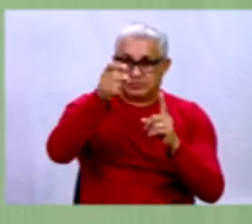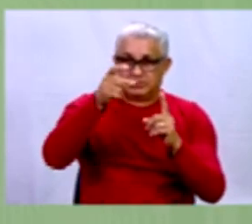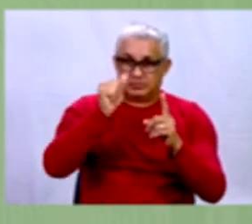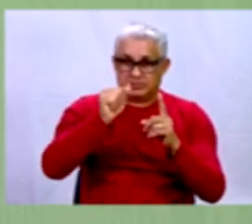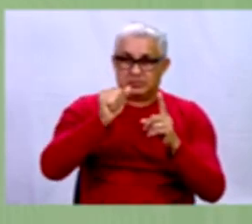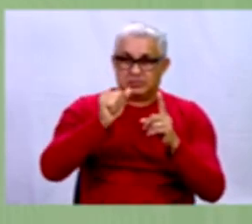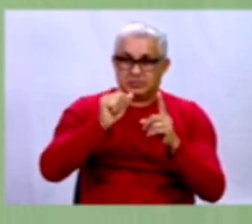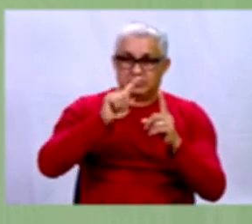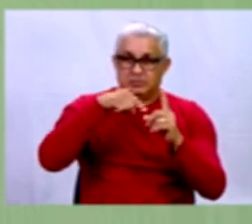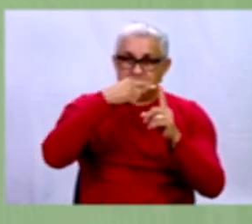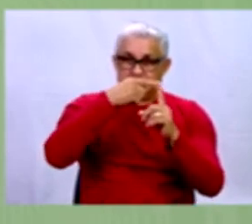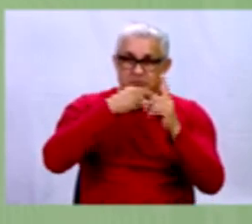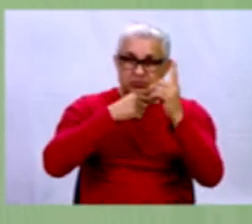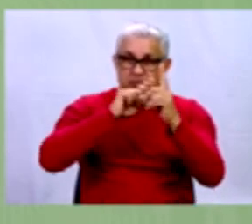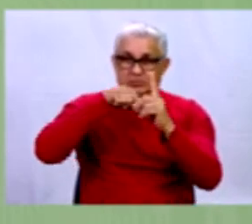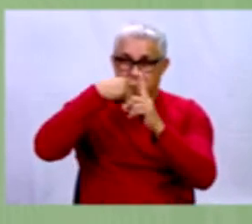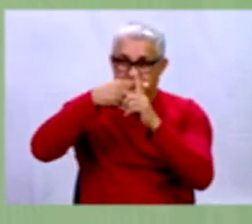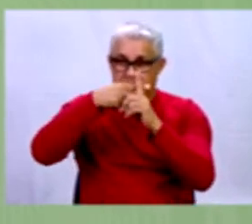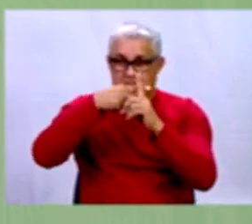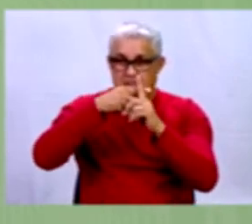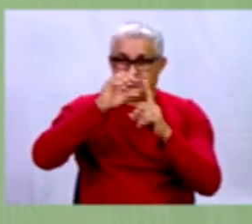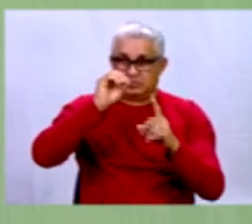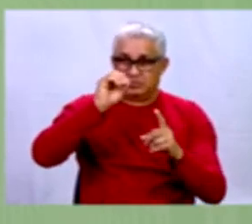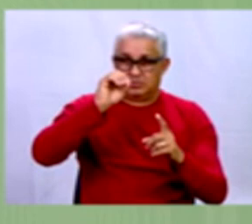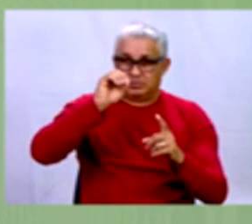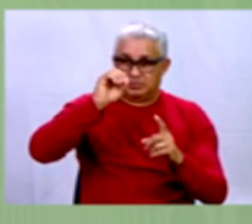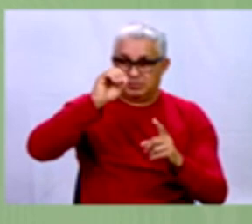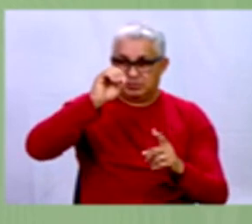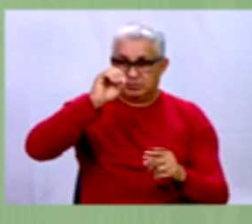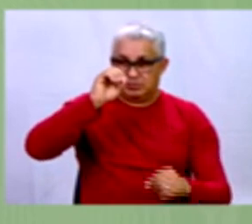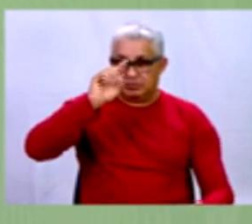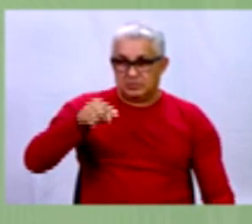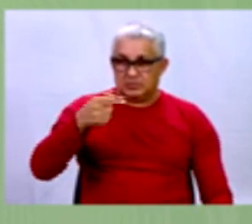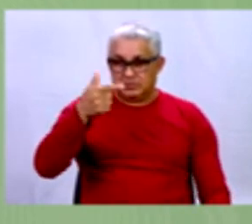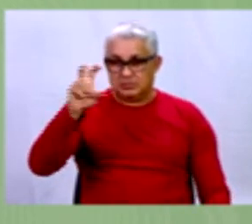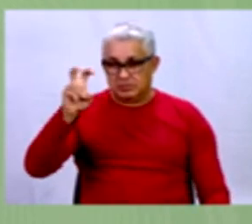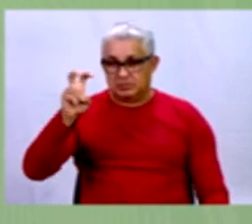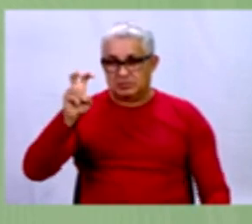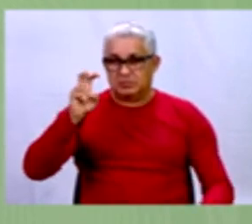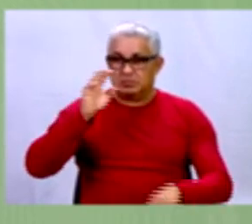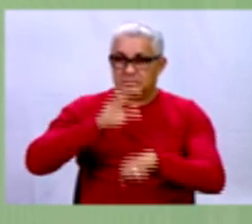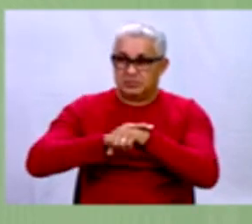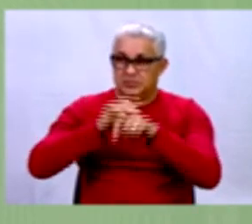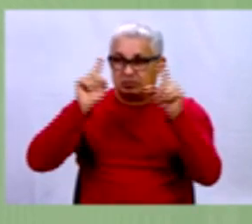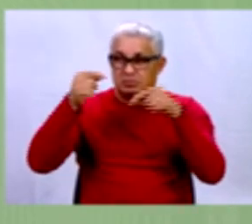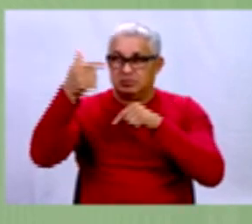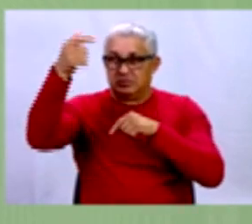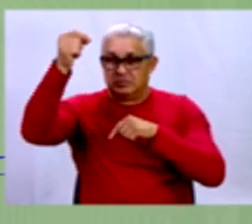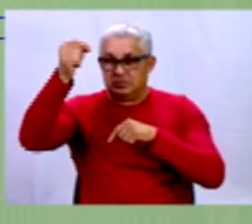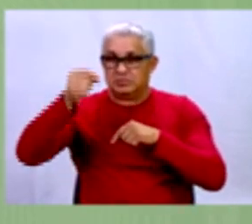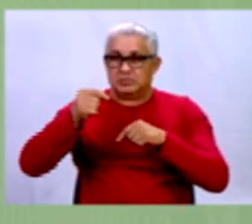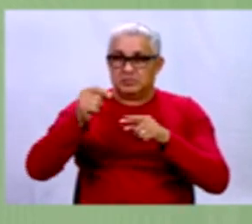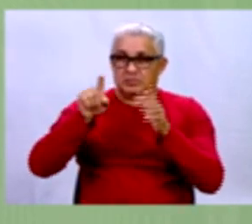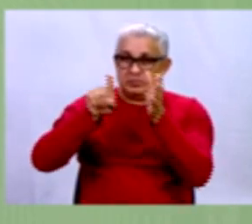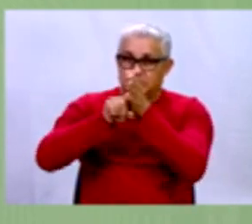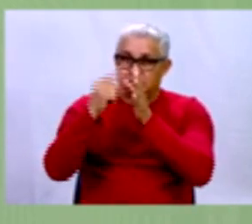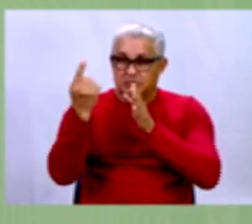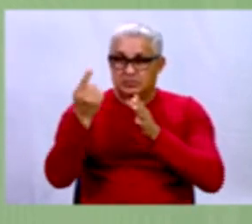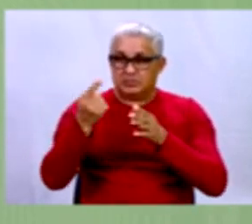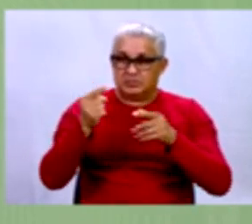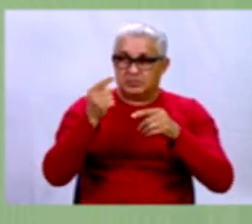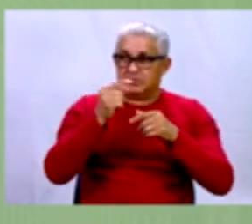mais 0,025, que nós encontramos aqui, né? Elevado a tempo, 20, menos 1, sobre